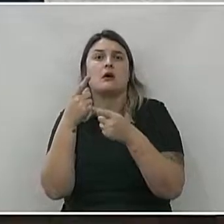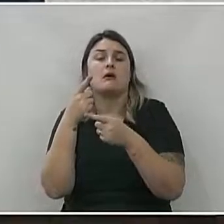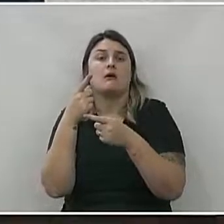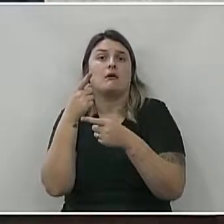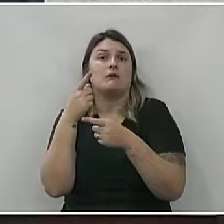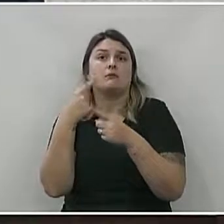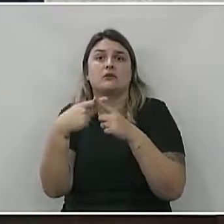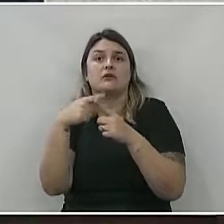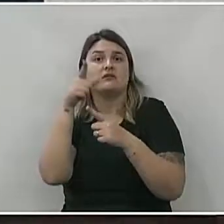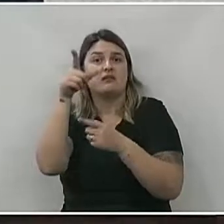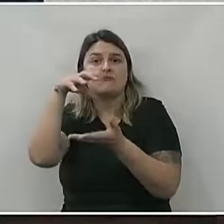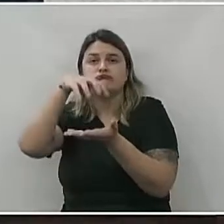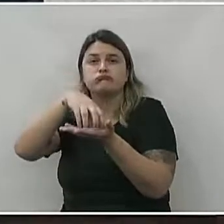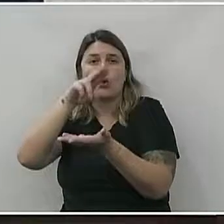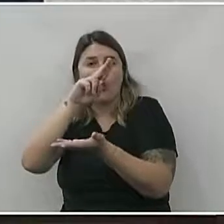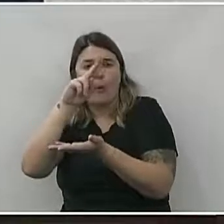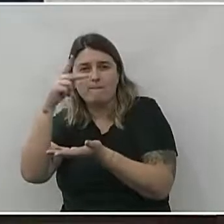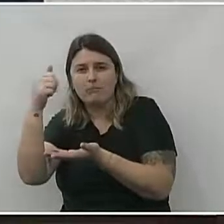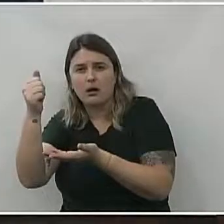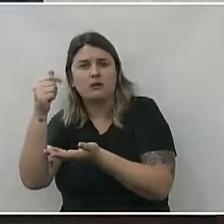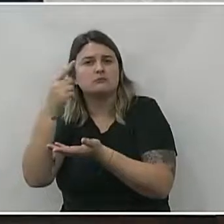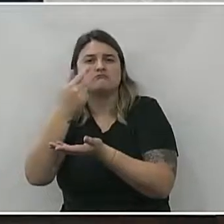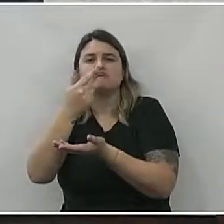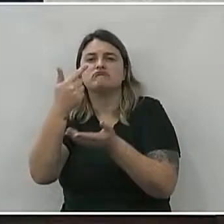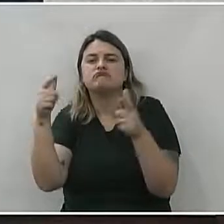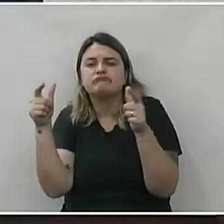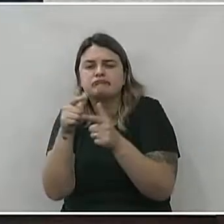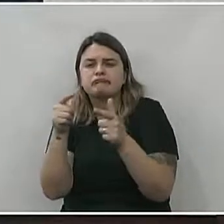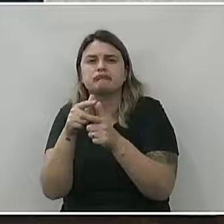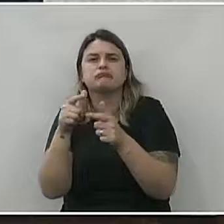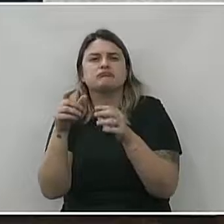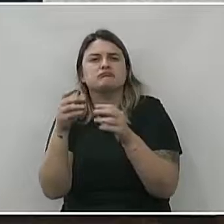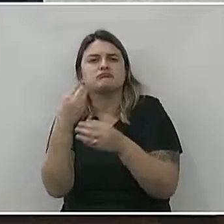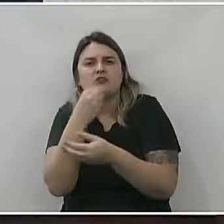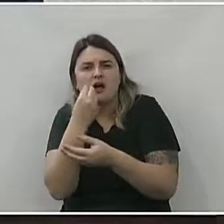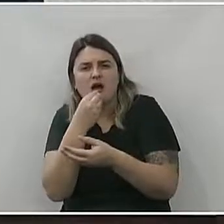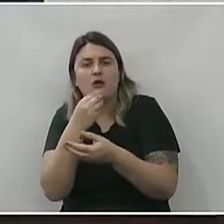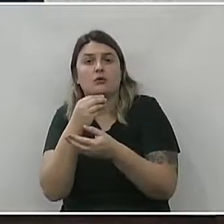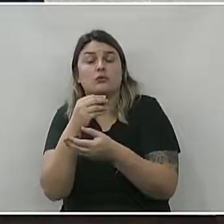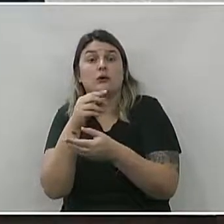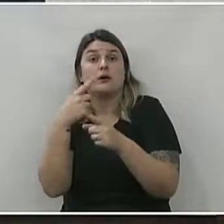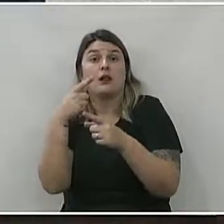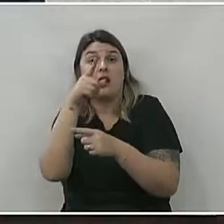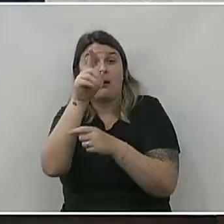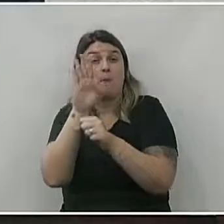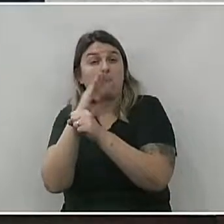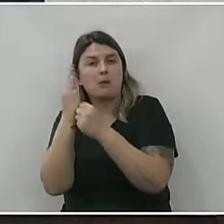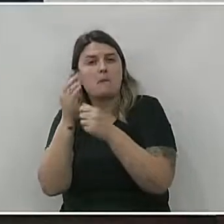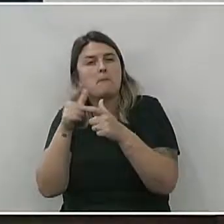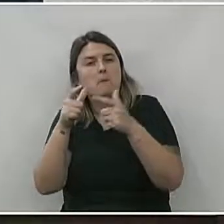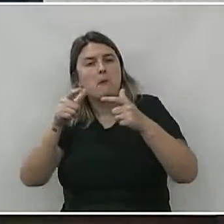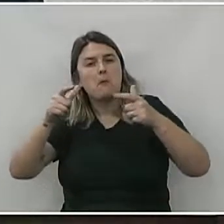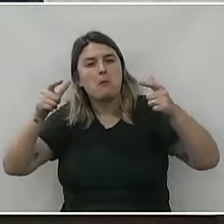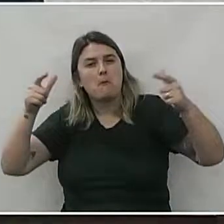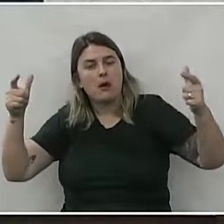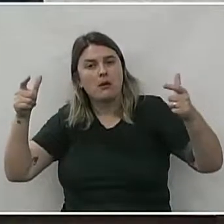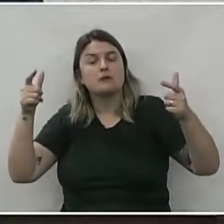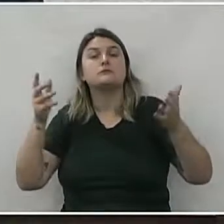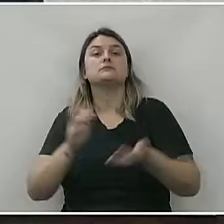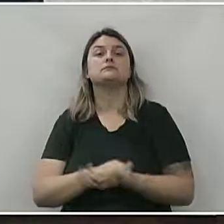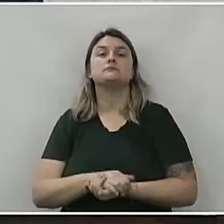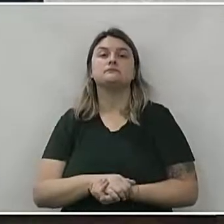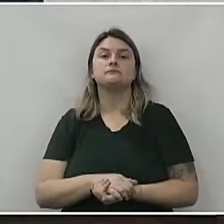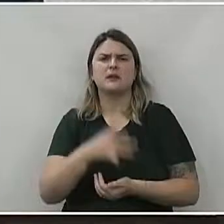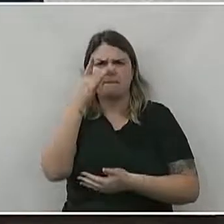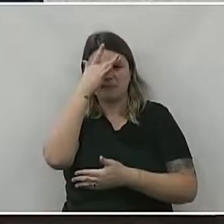crescendo. As estruturas estatais precisam acompanhar esse crescimento. Ainda mais as UBS,